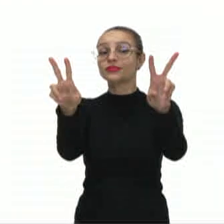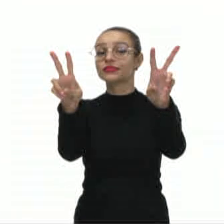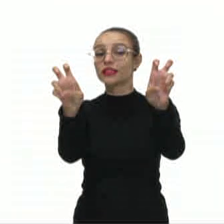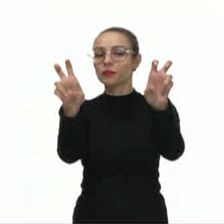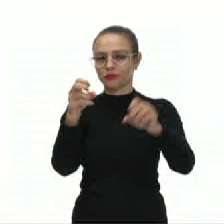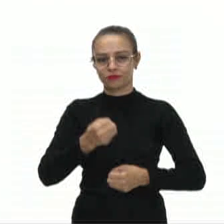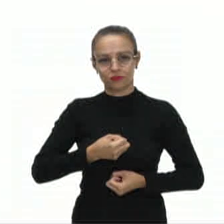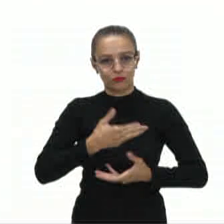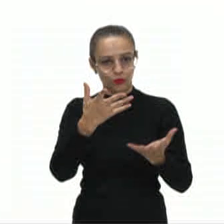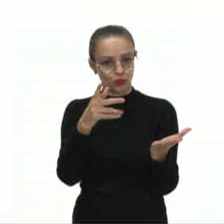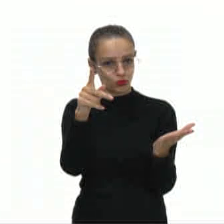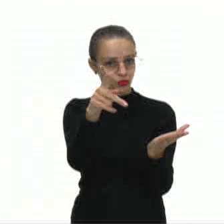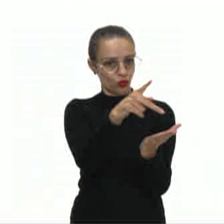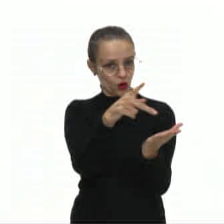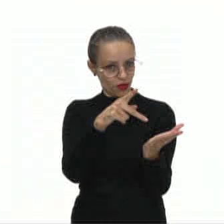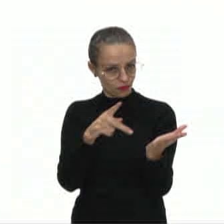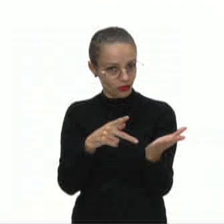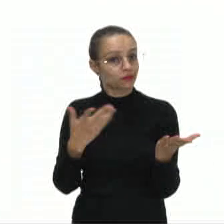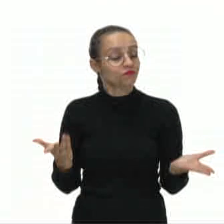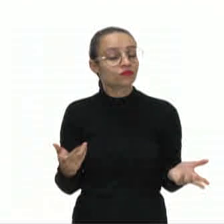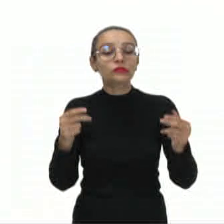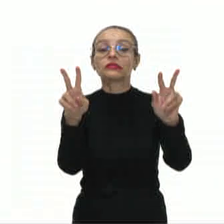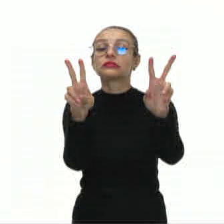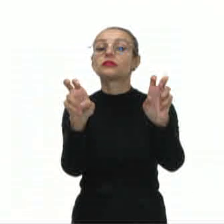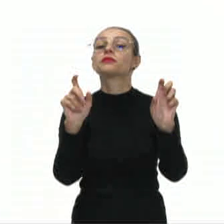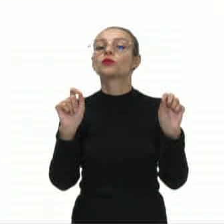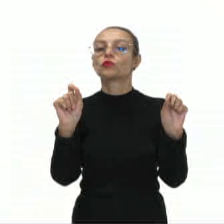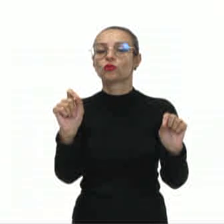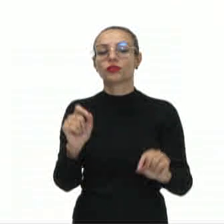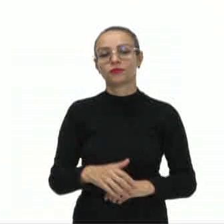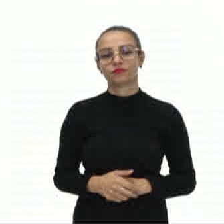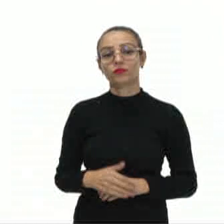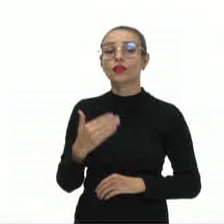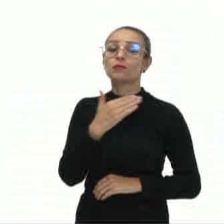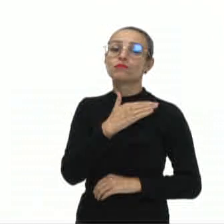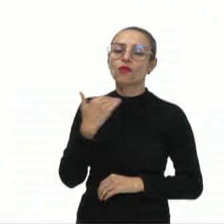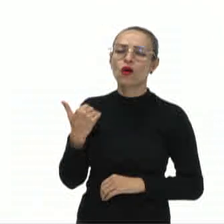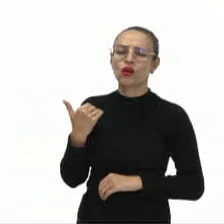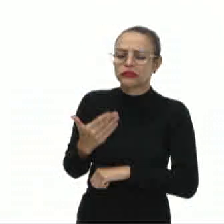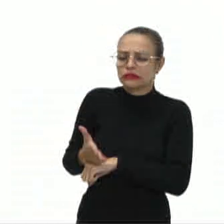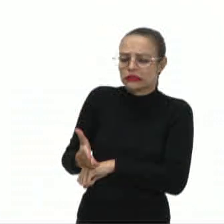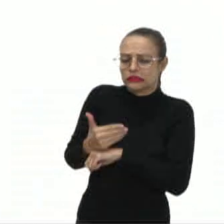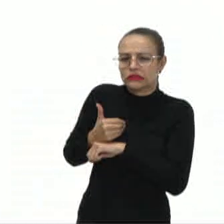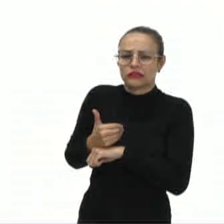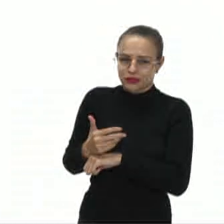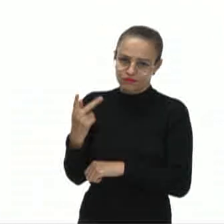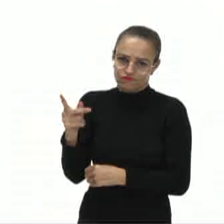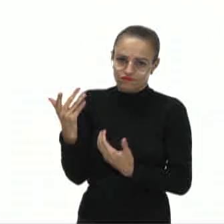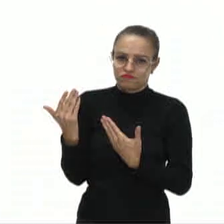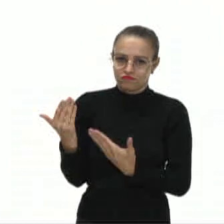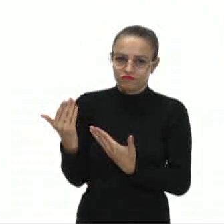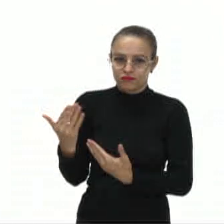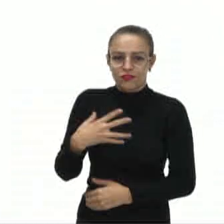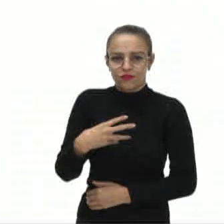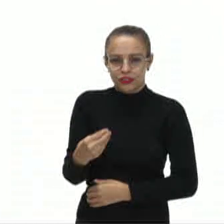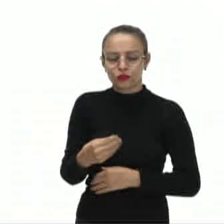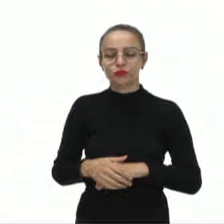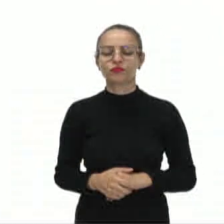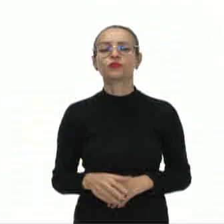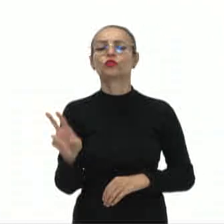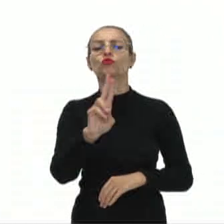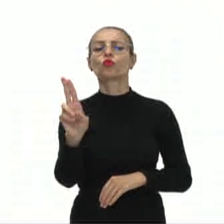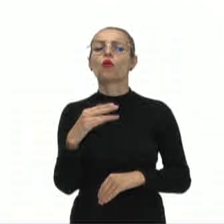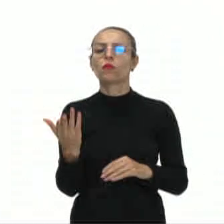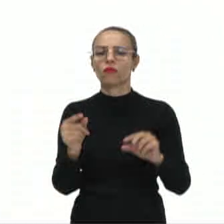do poema, então a temática qual é? A morte precoce de seu filho. Que nome se dá a versos